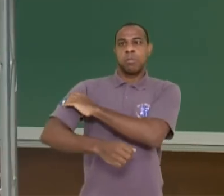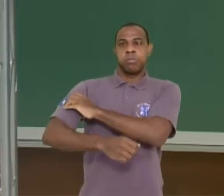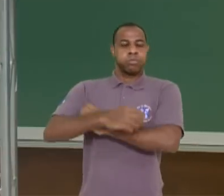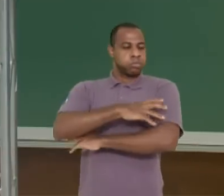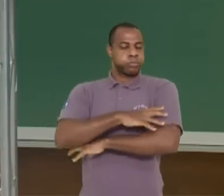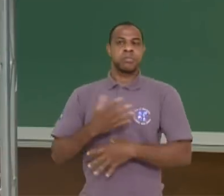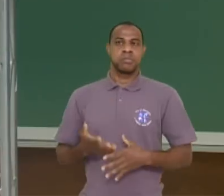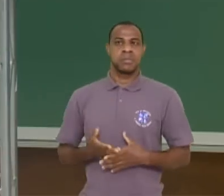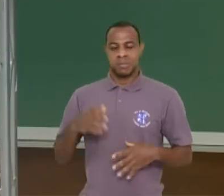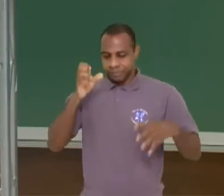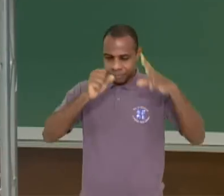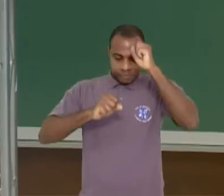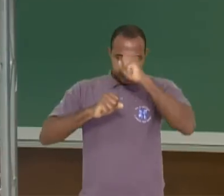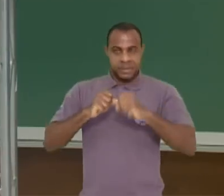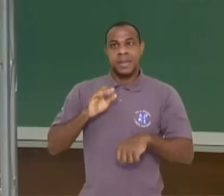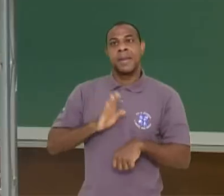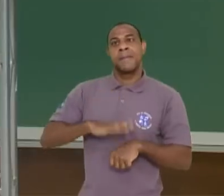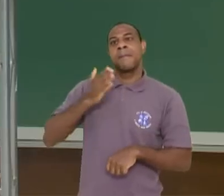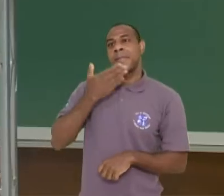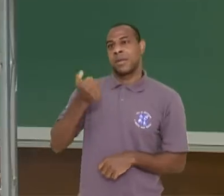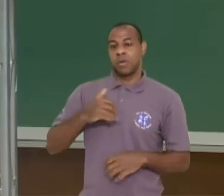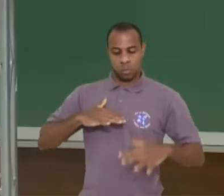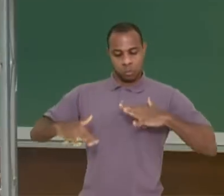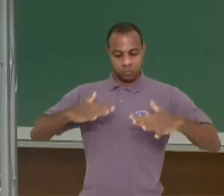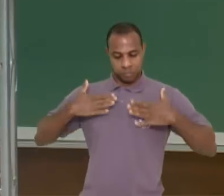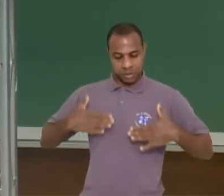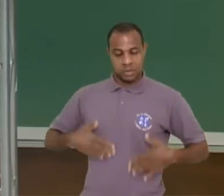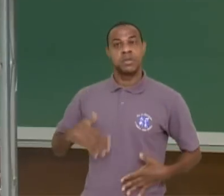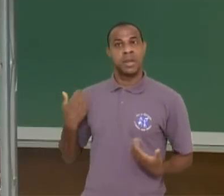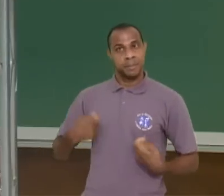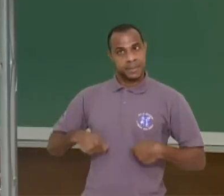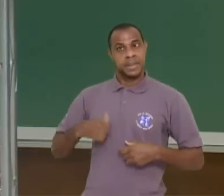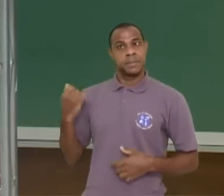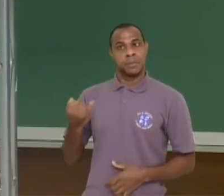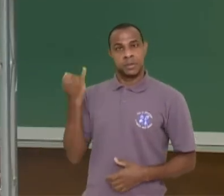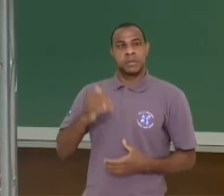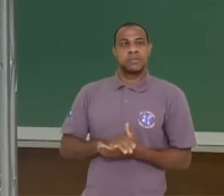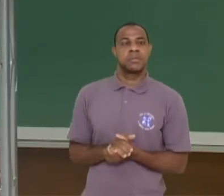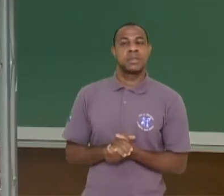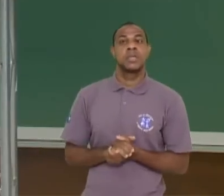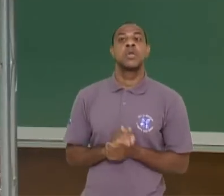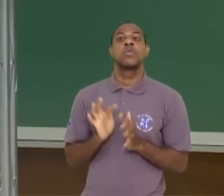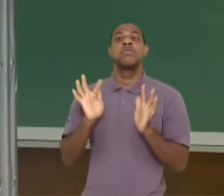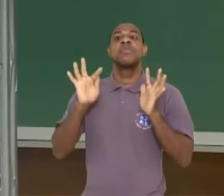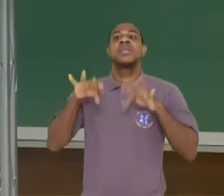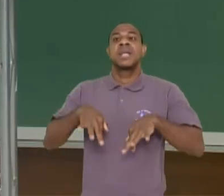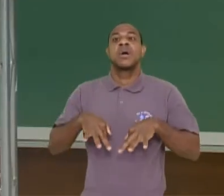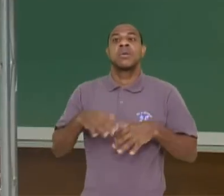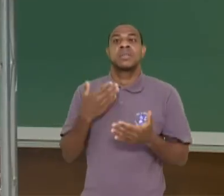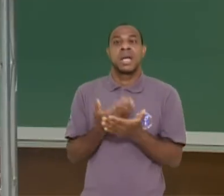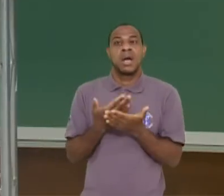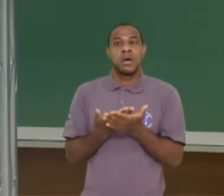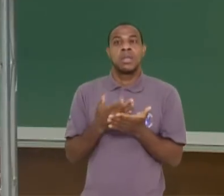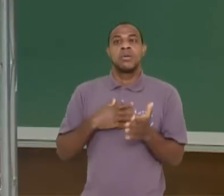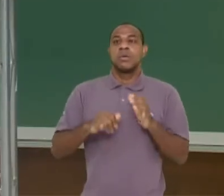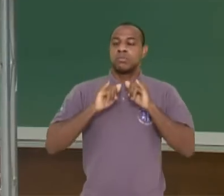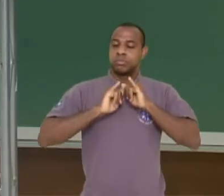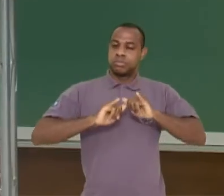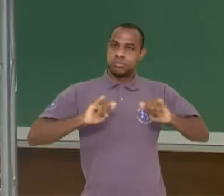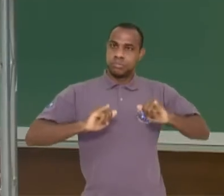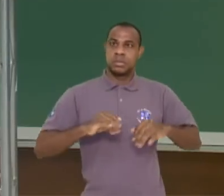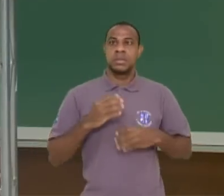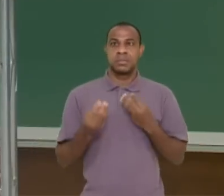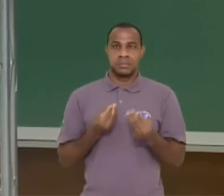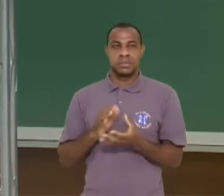aprender cada vez melhor. Então o movimento faz necessário. No final da aula deixo sempre aqueles recadinhos a vocês, mas vocês bem sabem, né? Mantenha-se